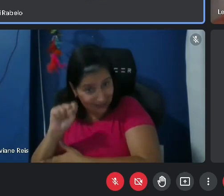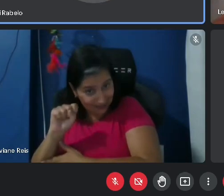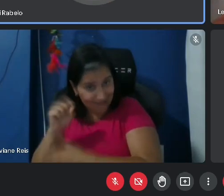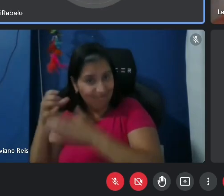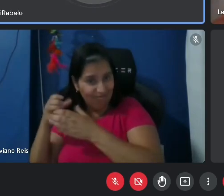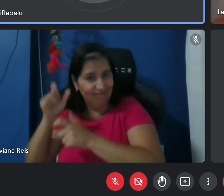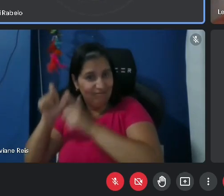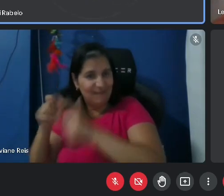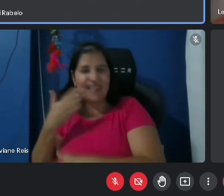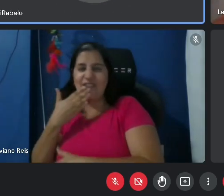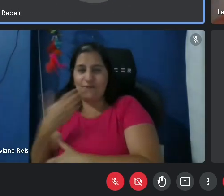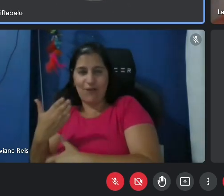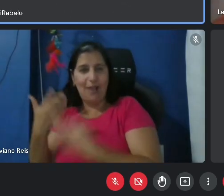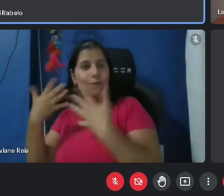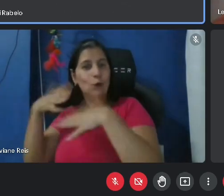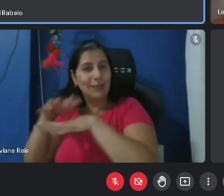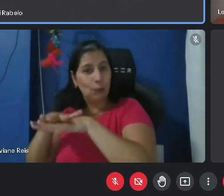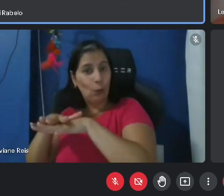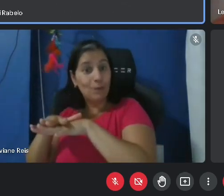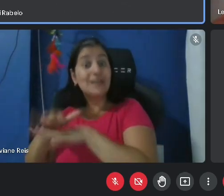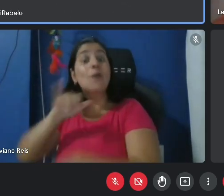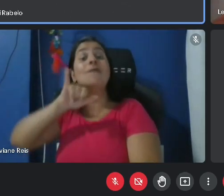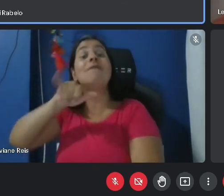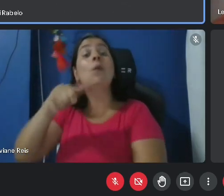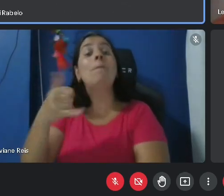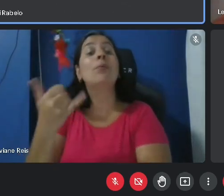na escola inclusiva,